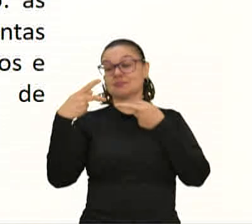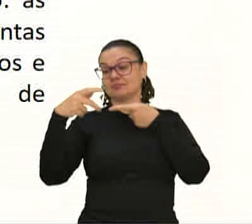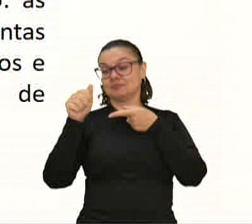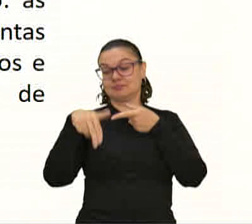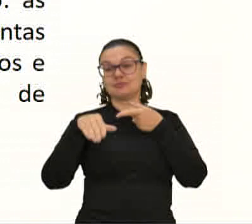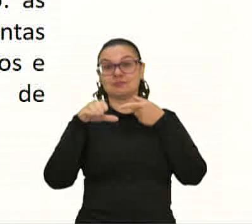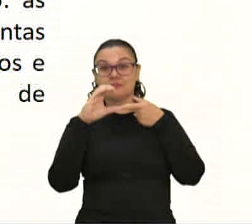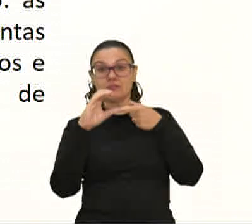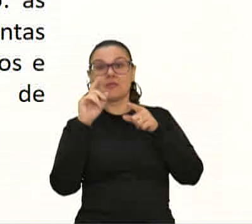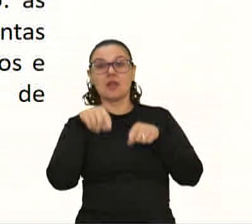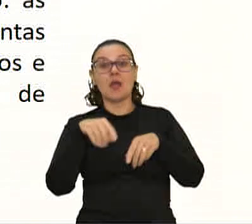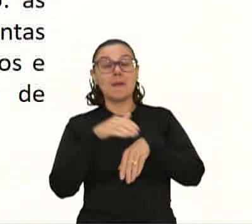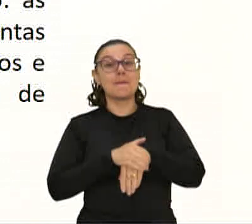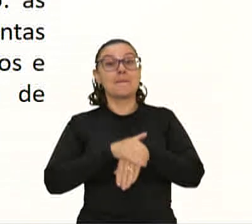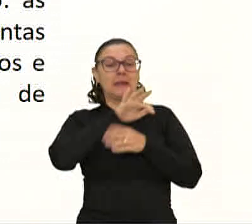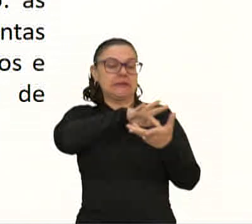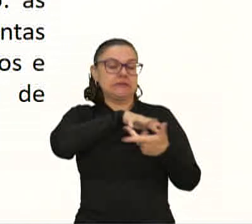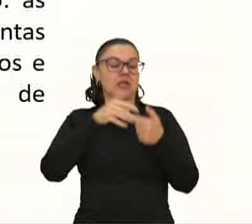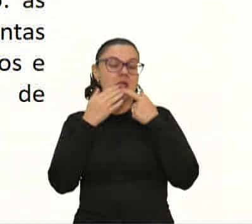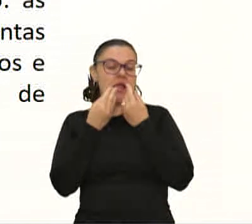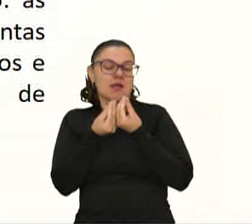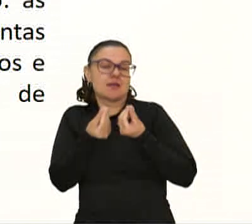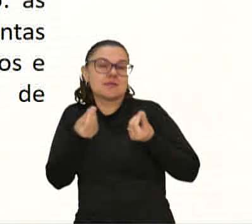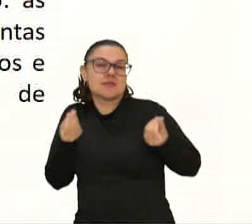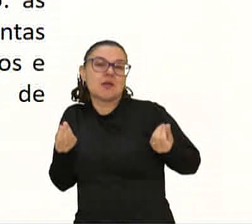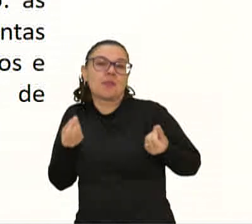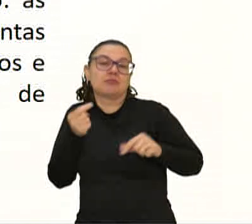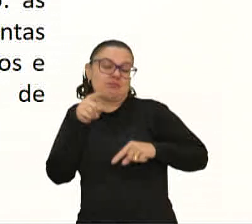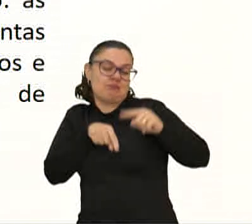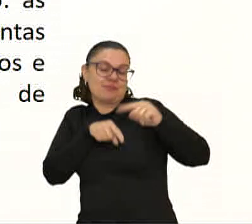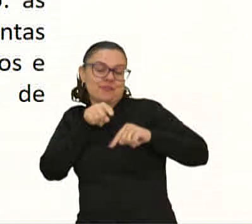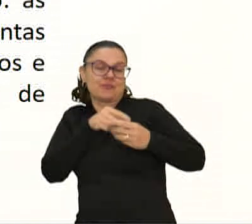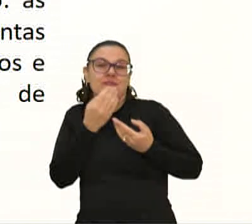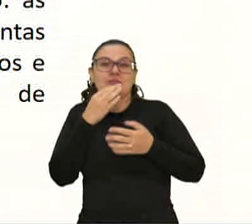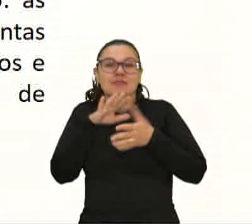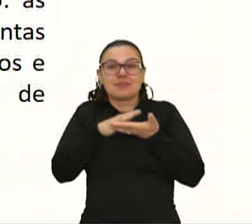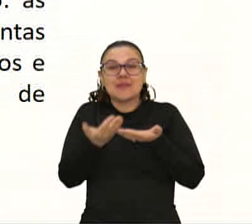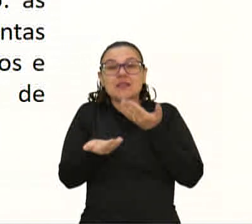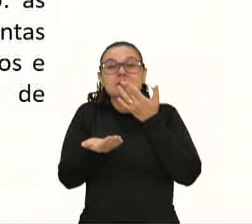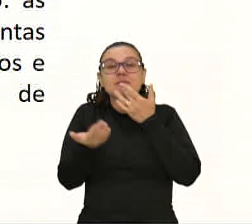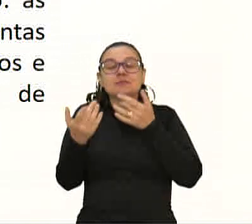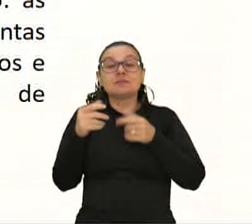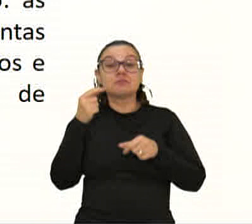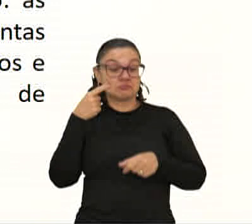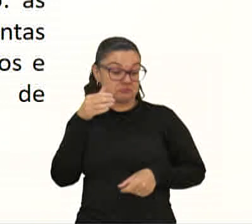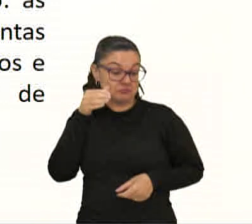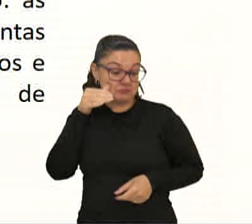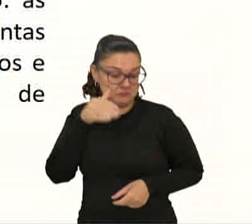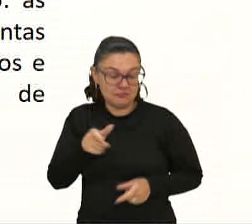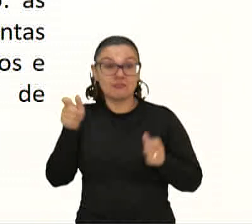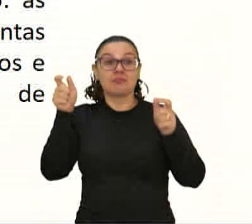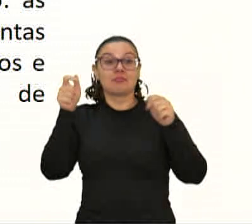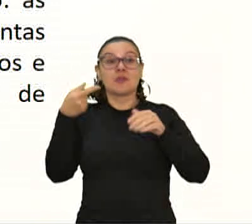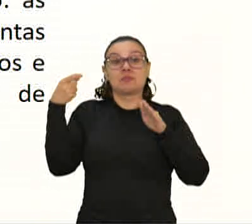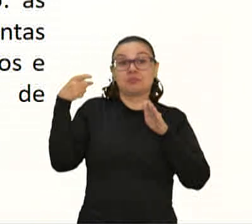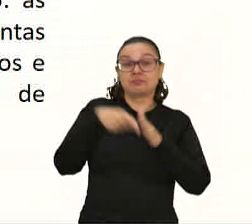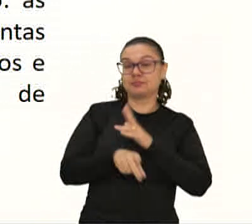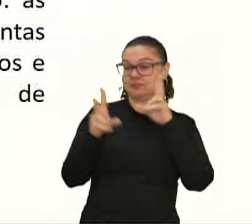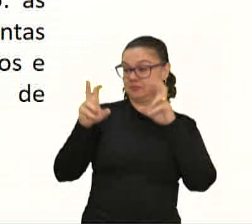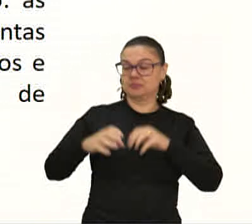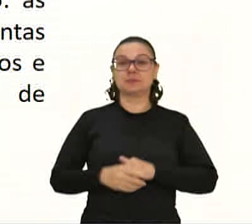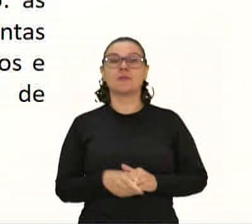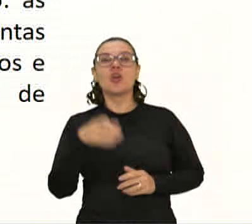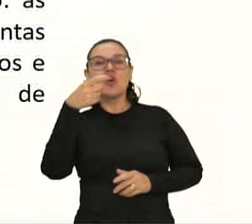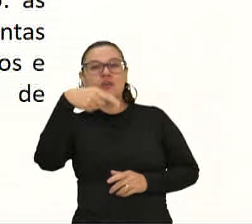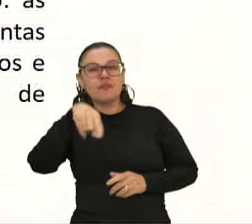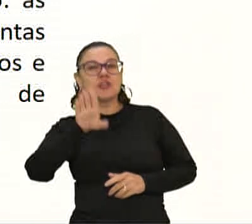punks, representam um mundo de sabores, propriedades e texturas a ser explorado. Vale a pena se aprofundar no tema.